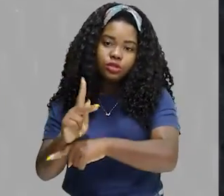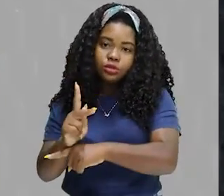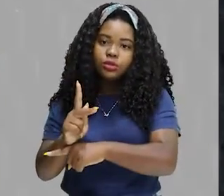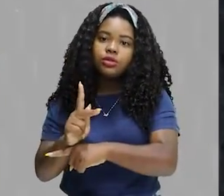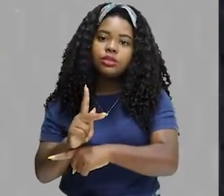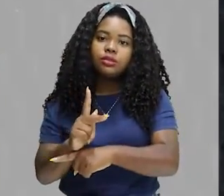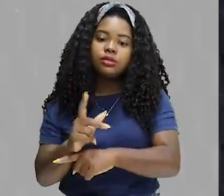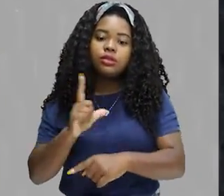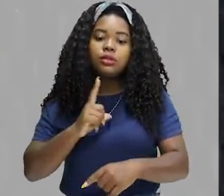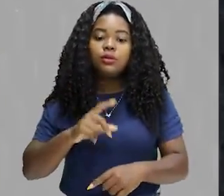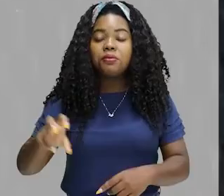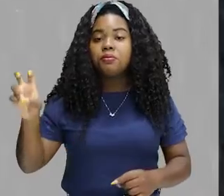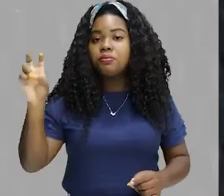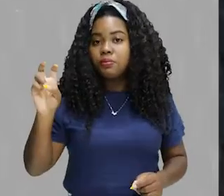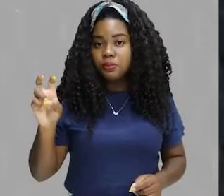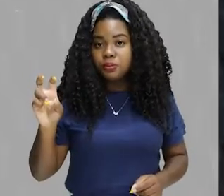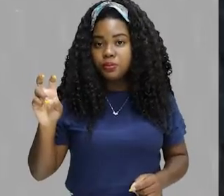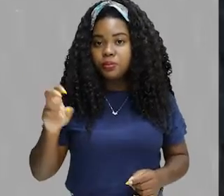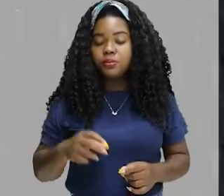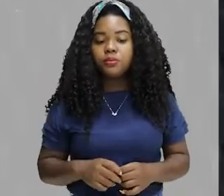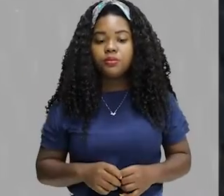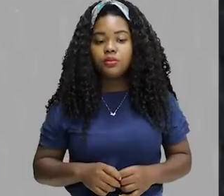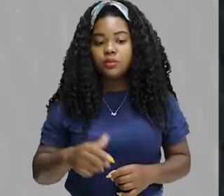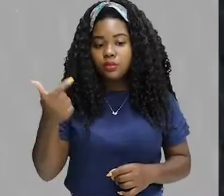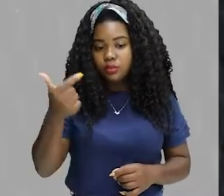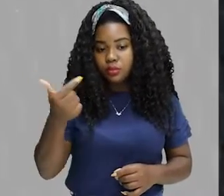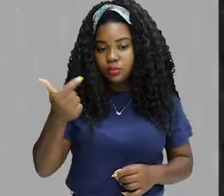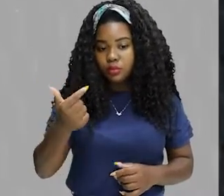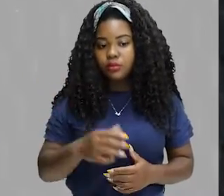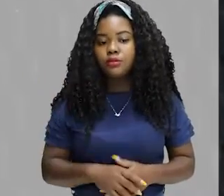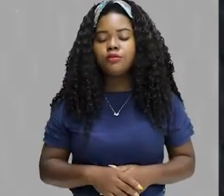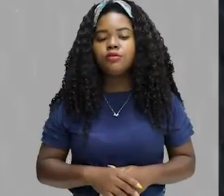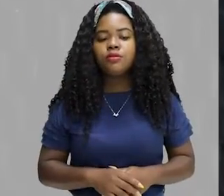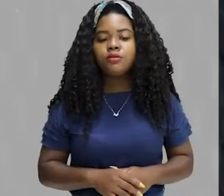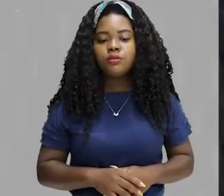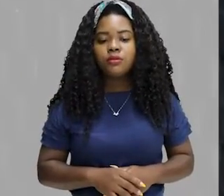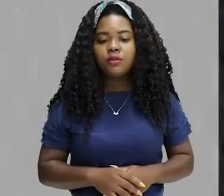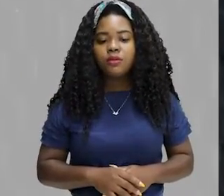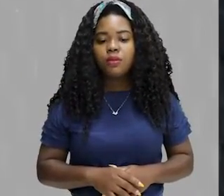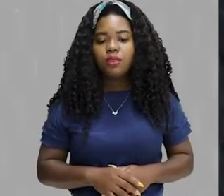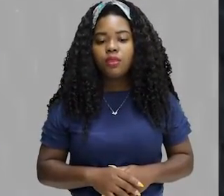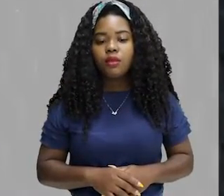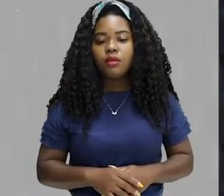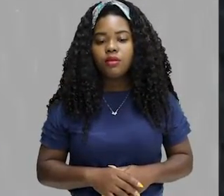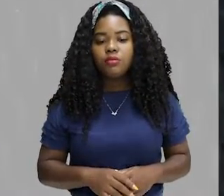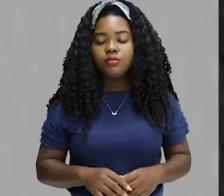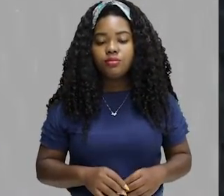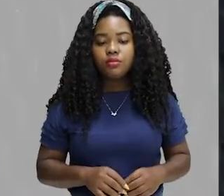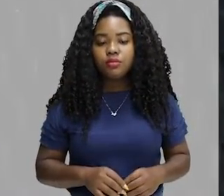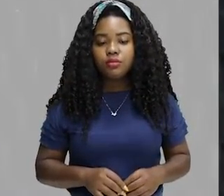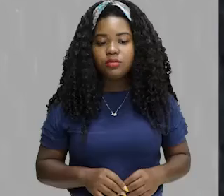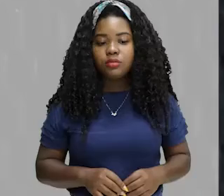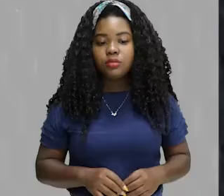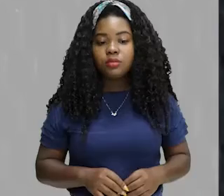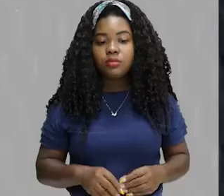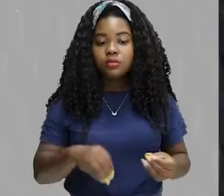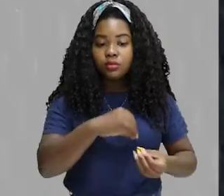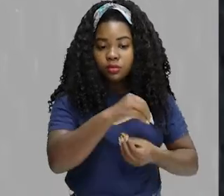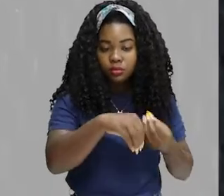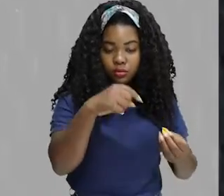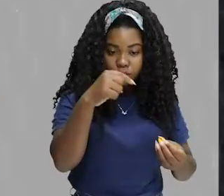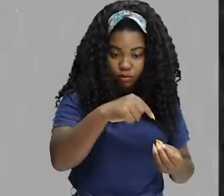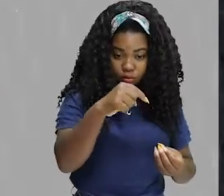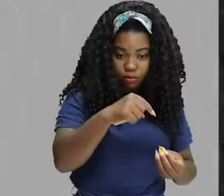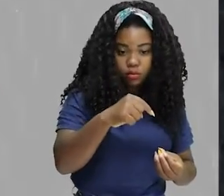totalizando 5. Tudo bem? A segunda etapa, o segundo passo, é o seguinte. A essa substância, ou